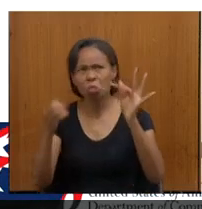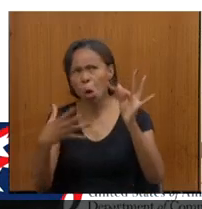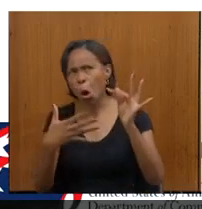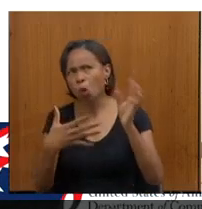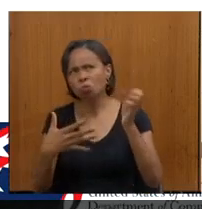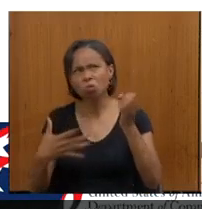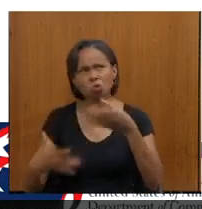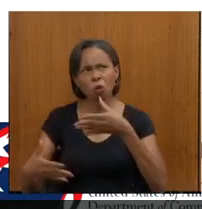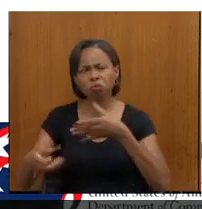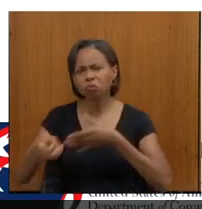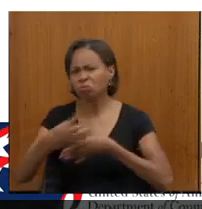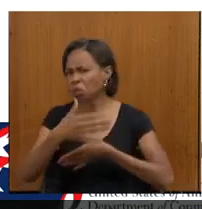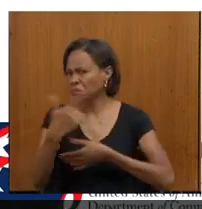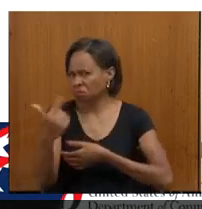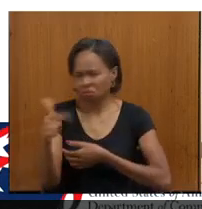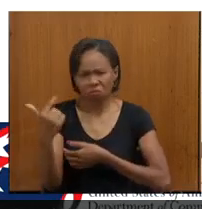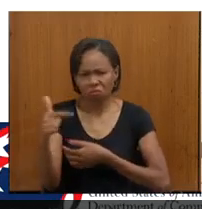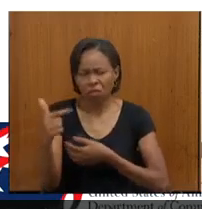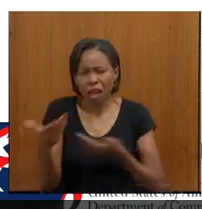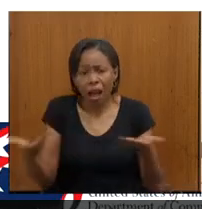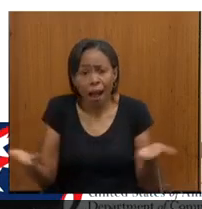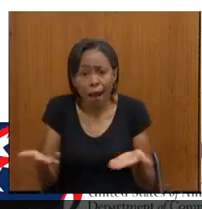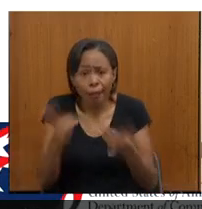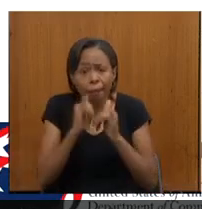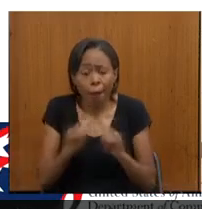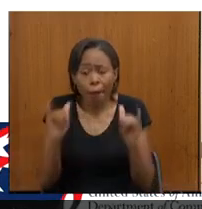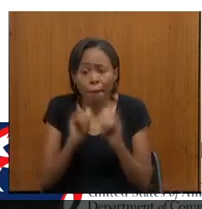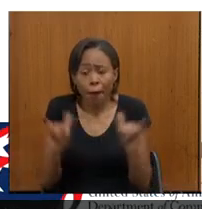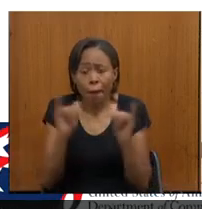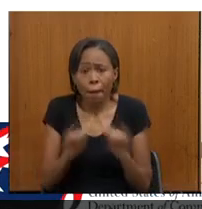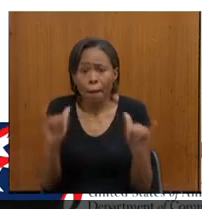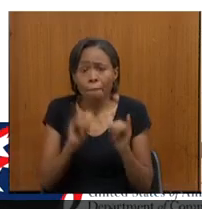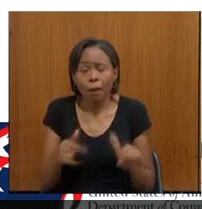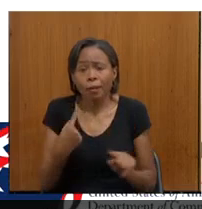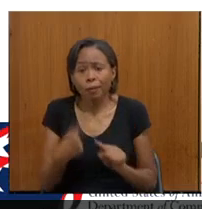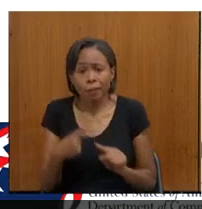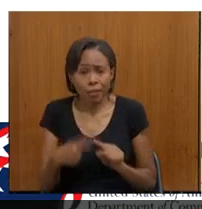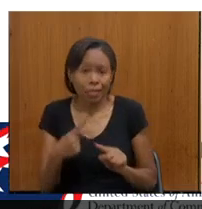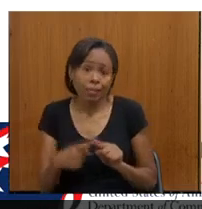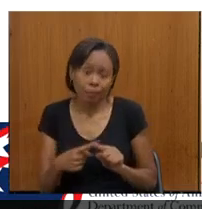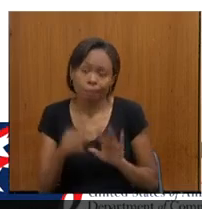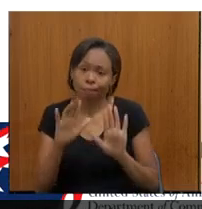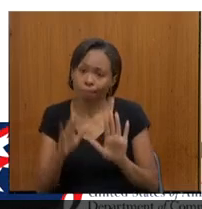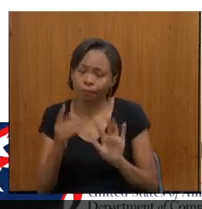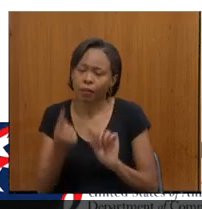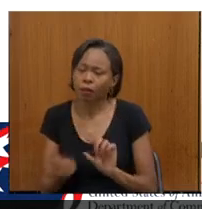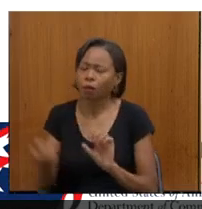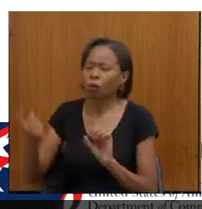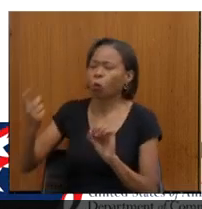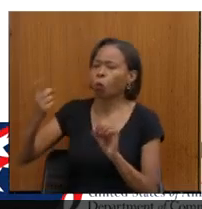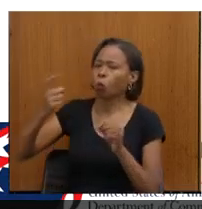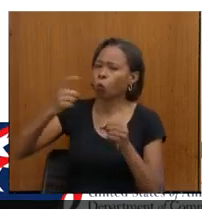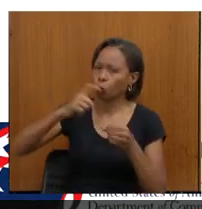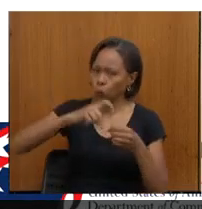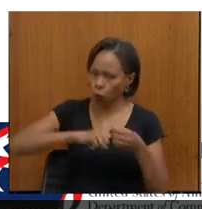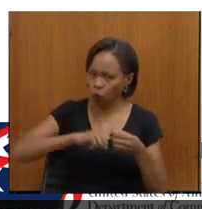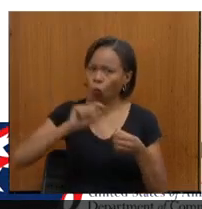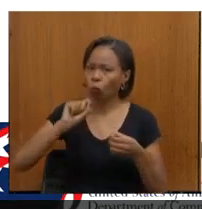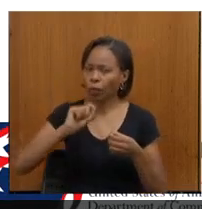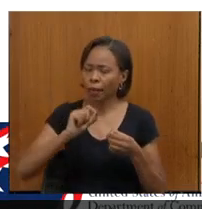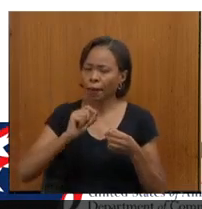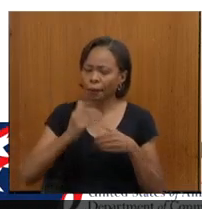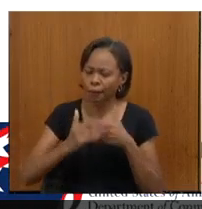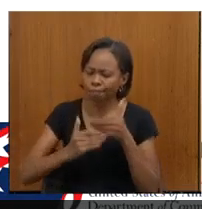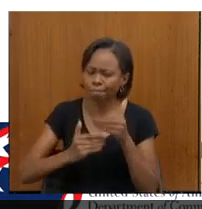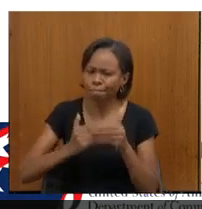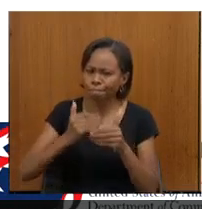que que a gente tá falando tanto disso agora né e volta ao seu comentário realmente é todo esse processo toda a essa iniciativa